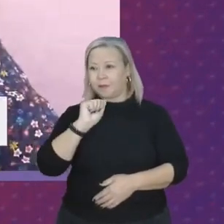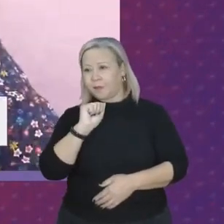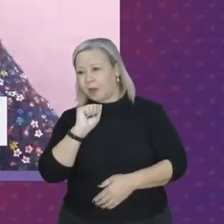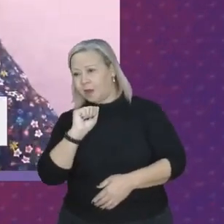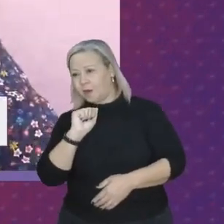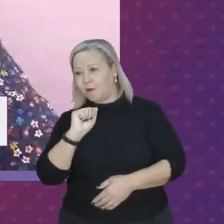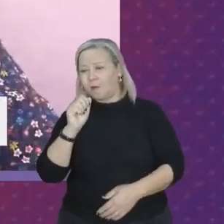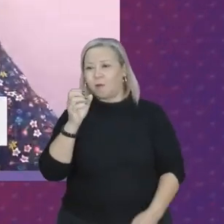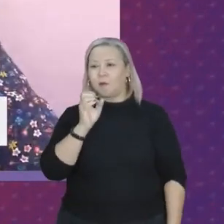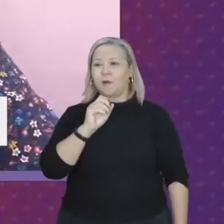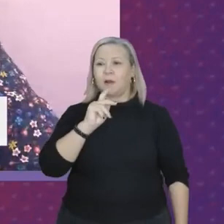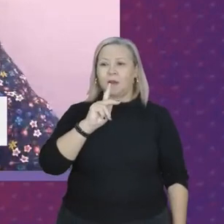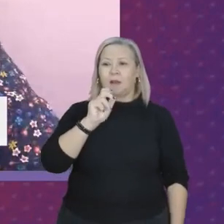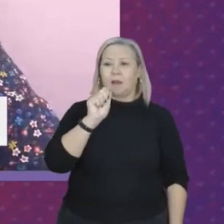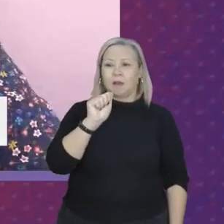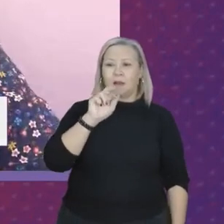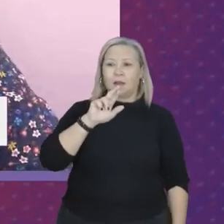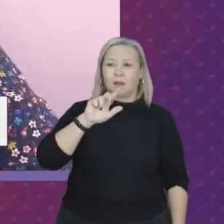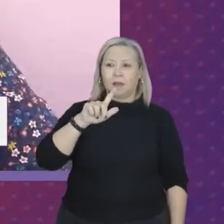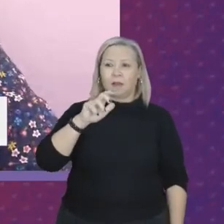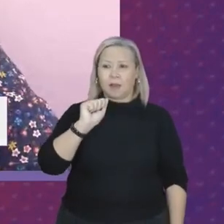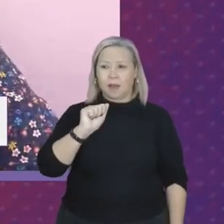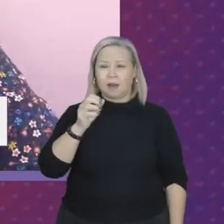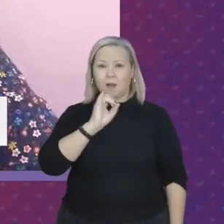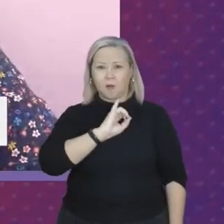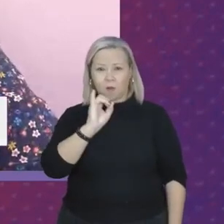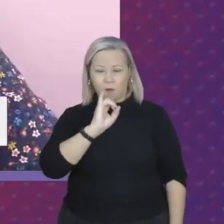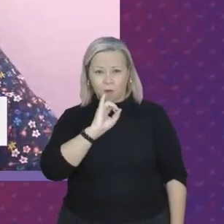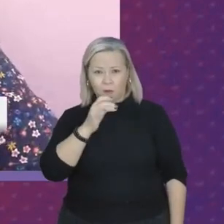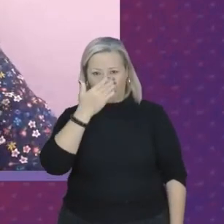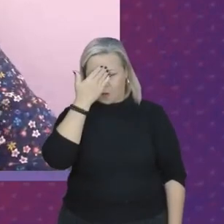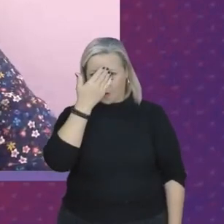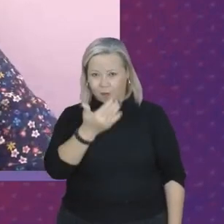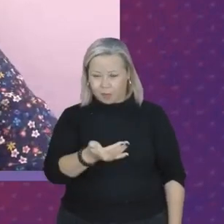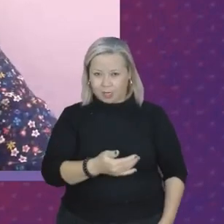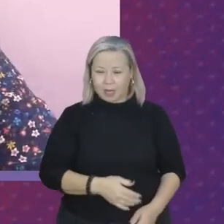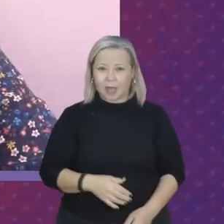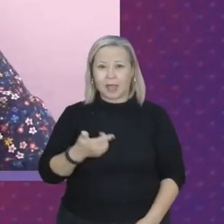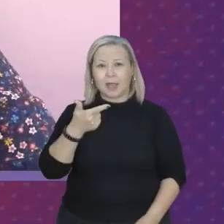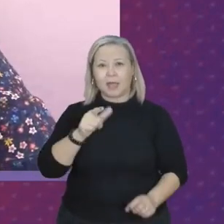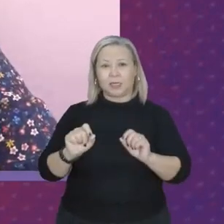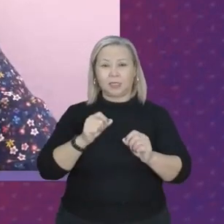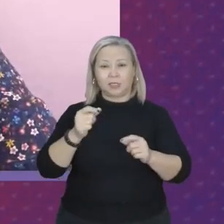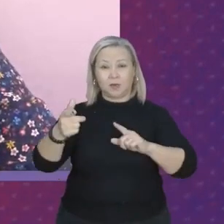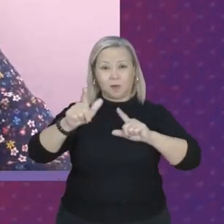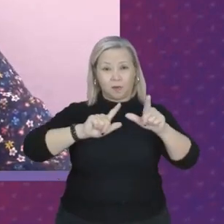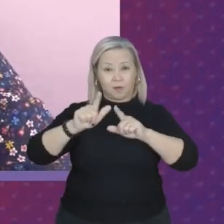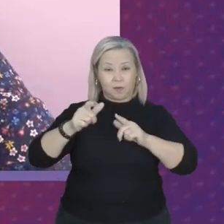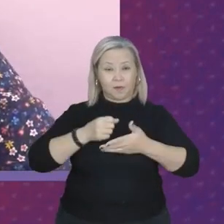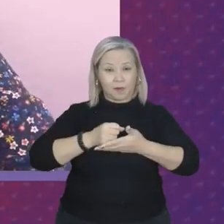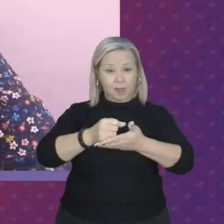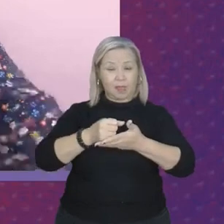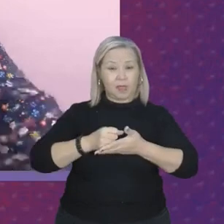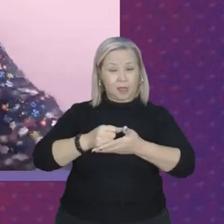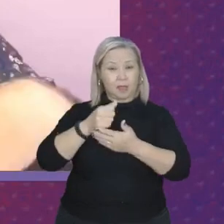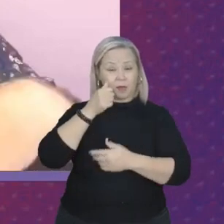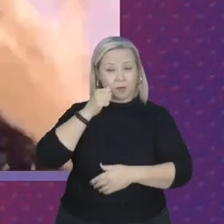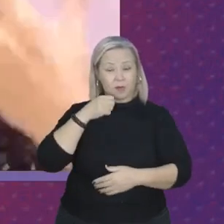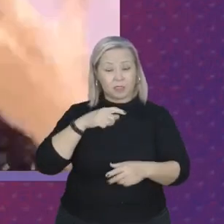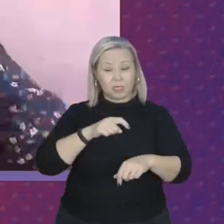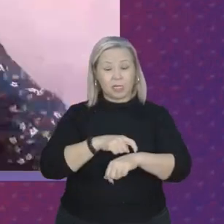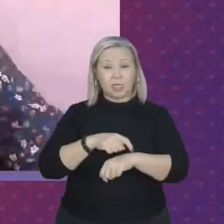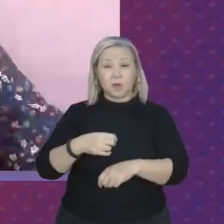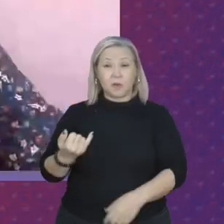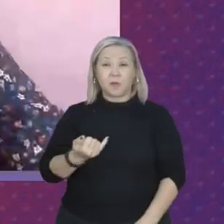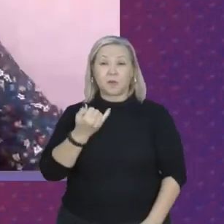vocês, Cacau, Ana Terra, muito obrigada mais uma vez a TV Elas por estar proporcionando esse momento tão importante para que as mulheres